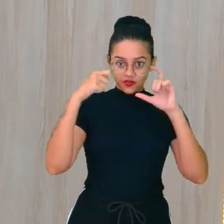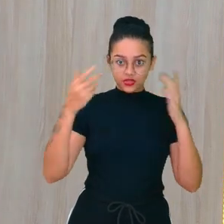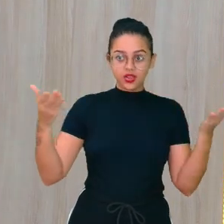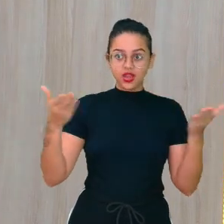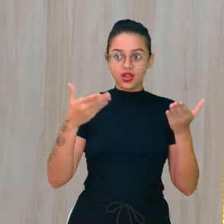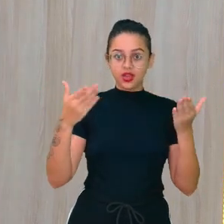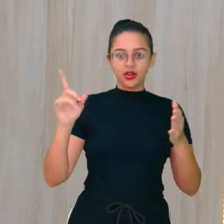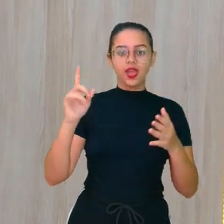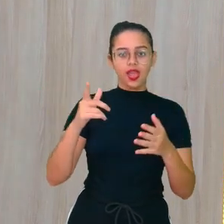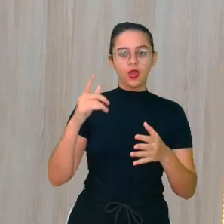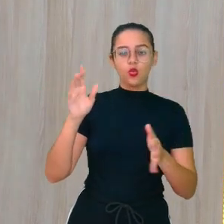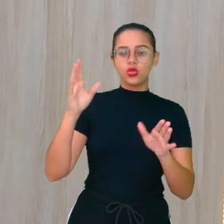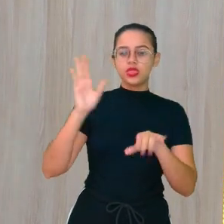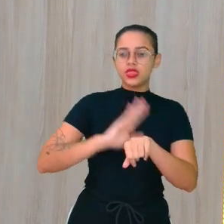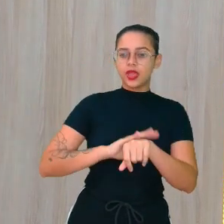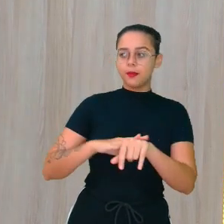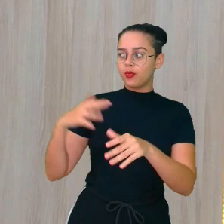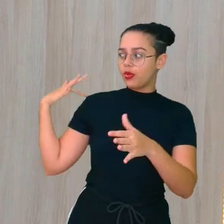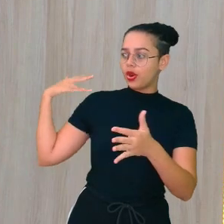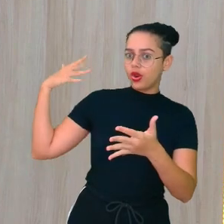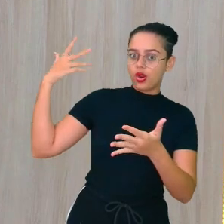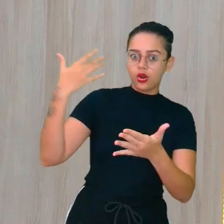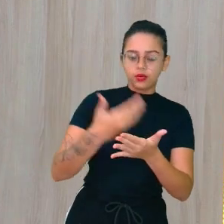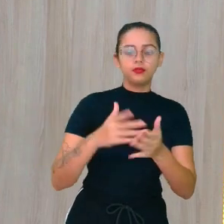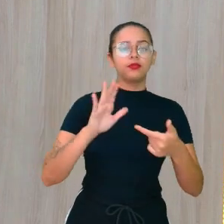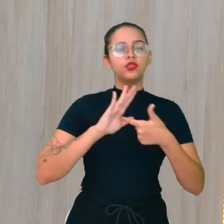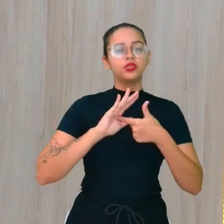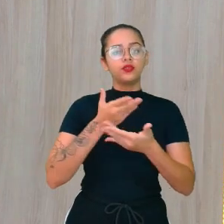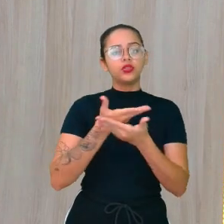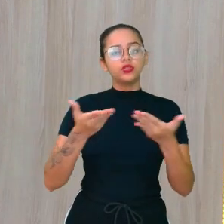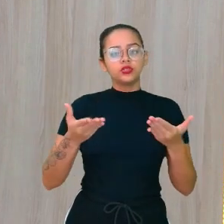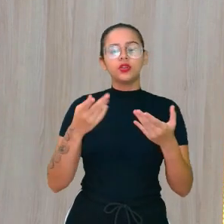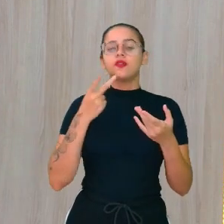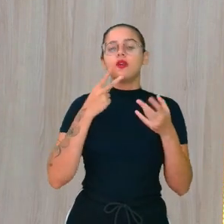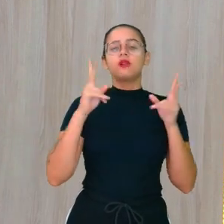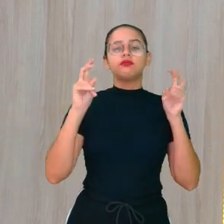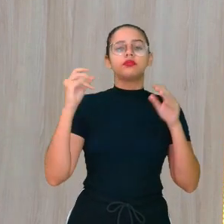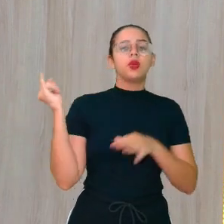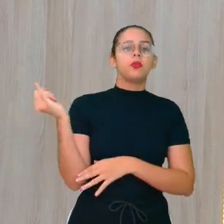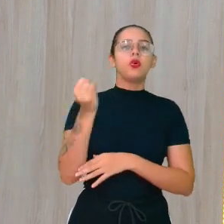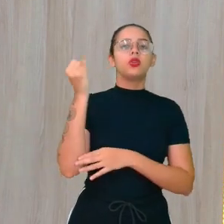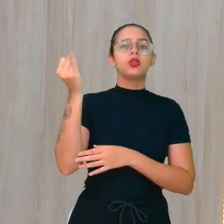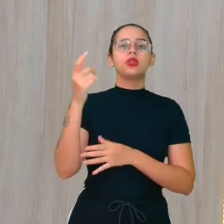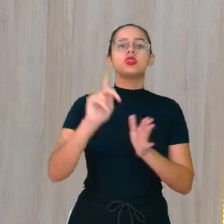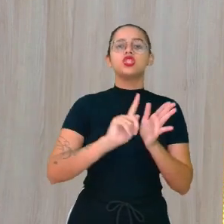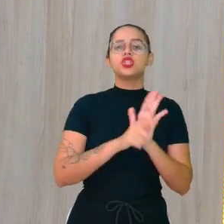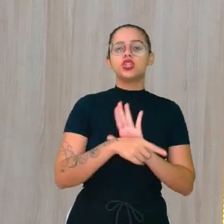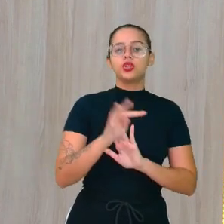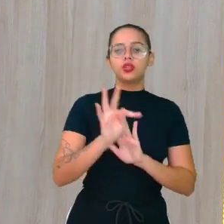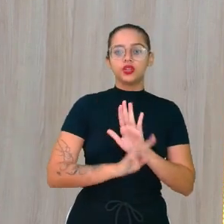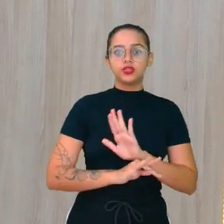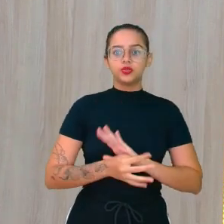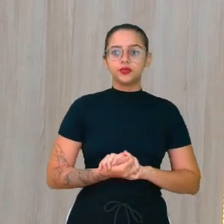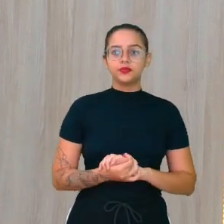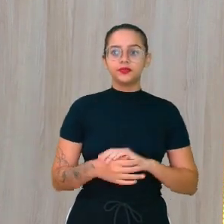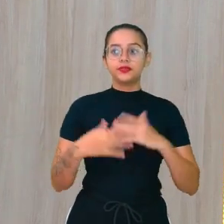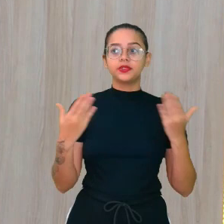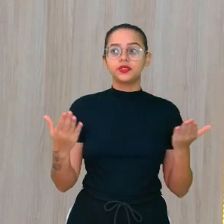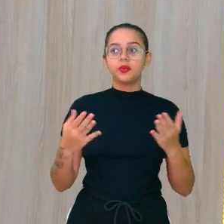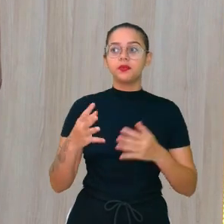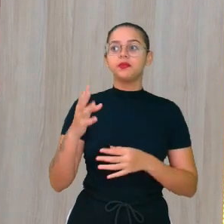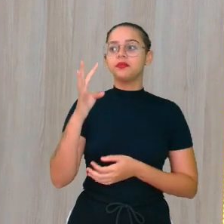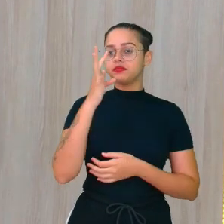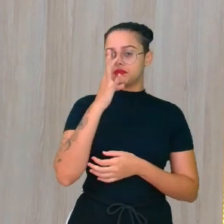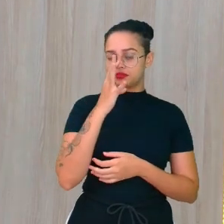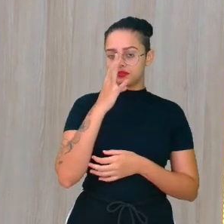É uma linha do tempo, que daqui a pouquinho eu vou falar para vocês da importância deste gênero textual, tá certo? Então,